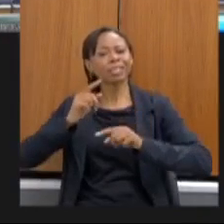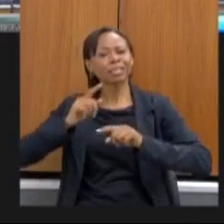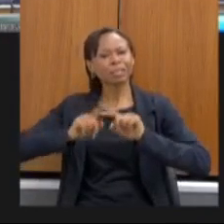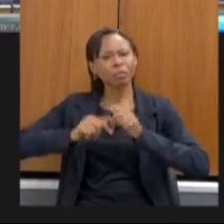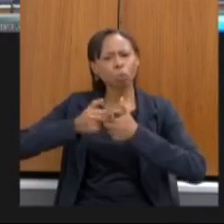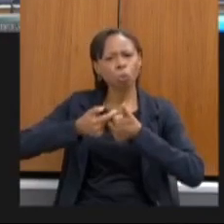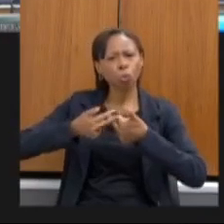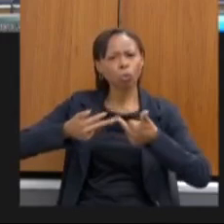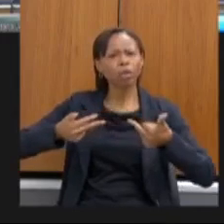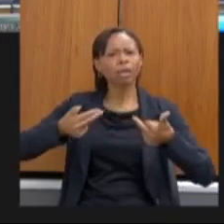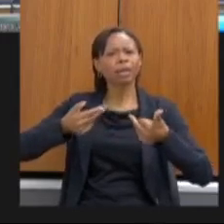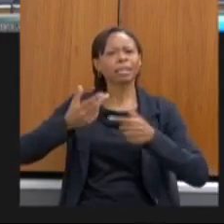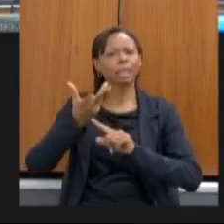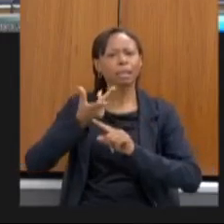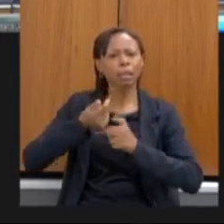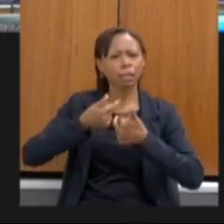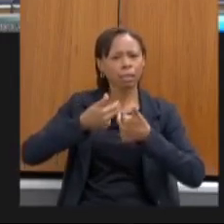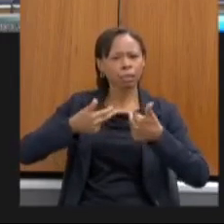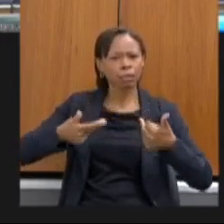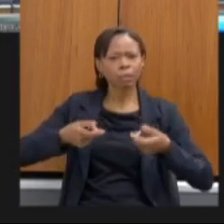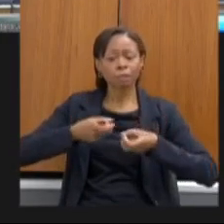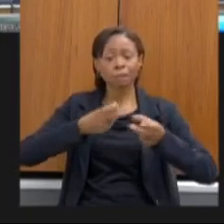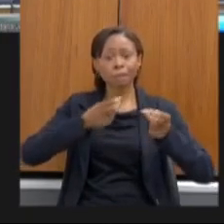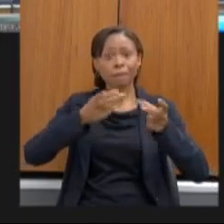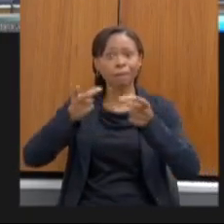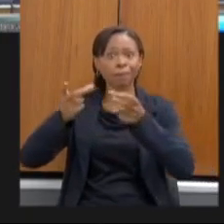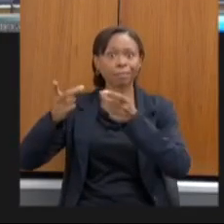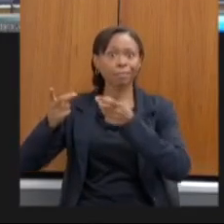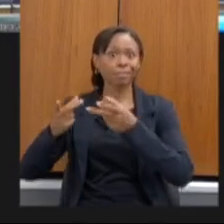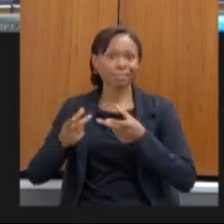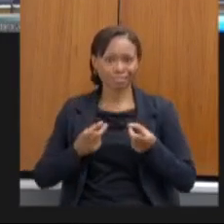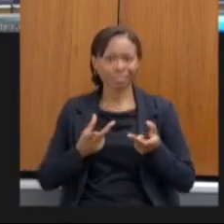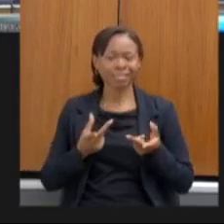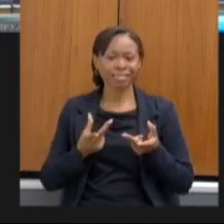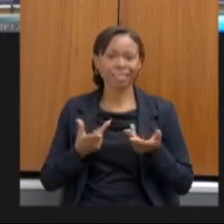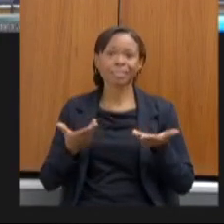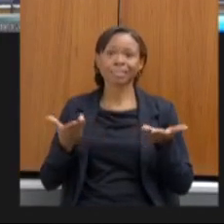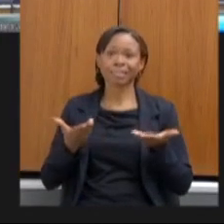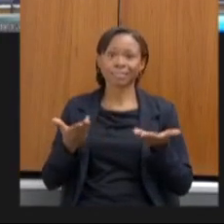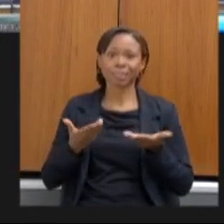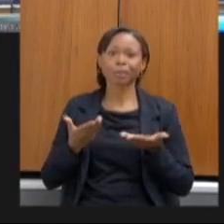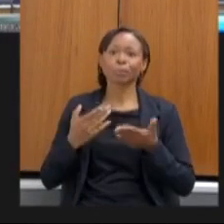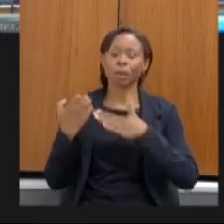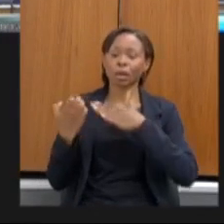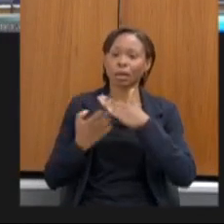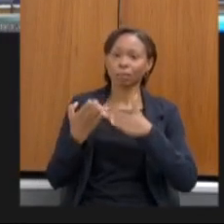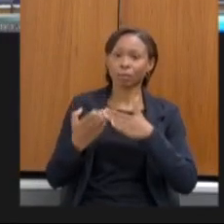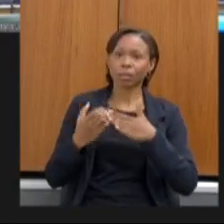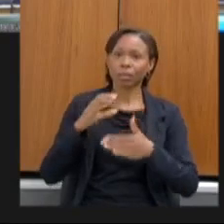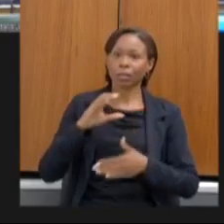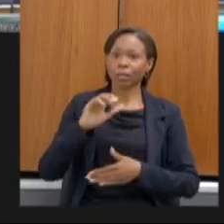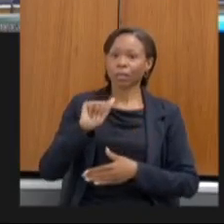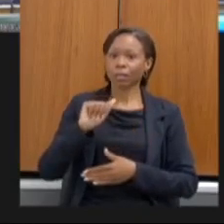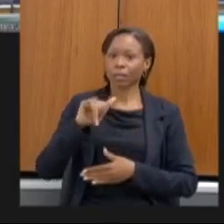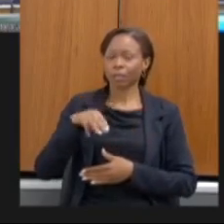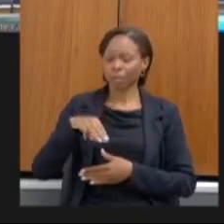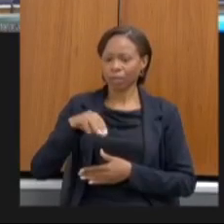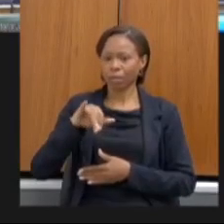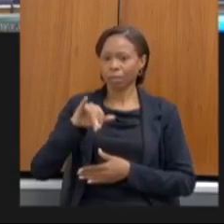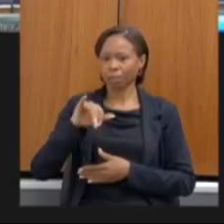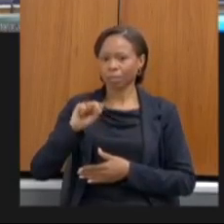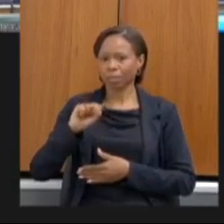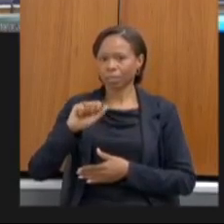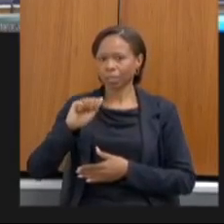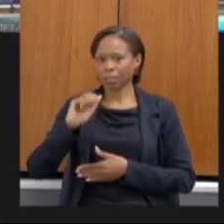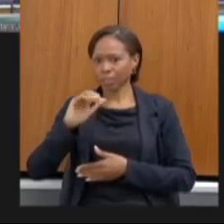redes de comercialização e dessa vez foi para a rede Camicado que comprou né mais de